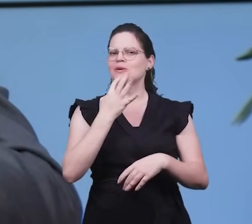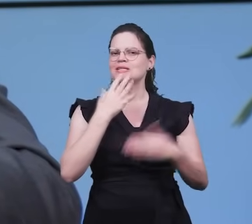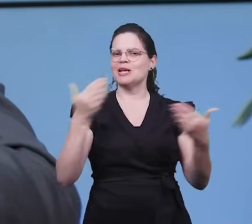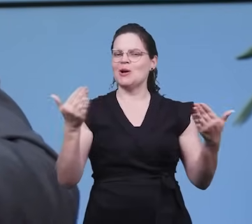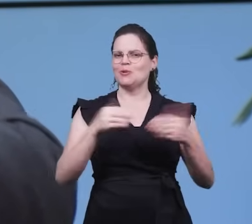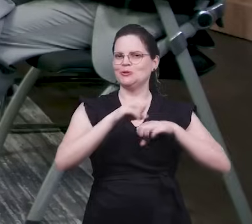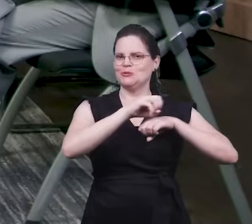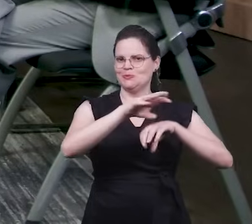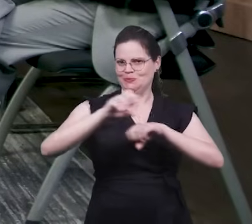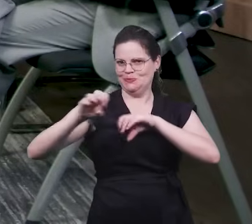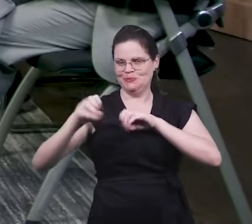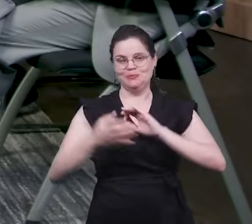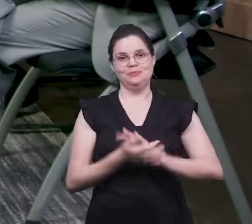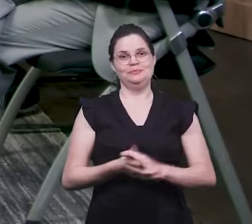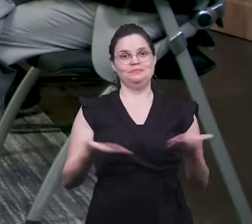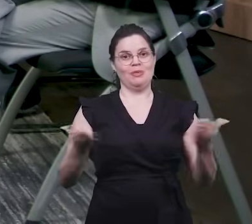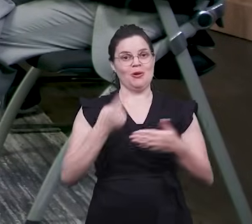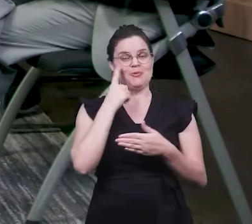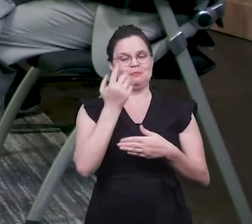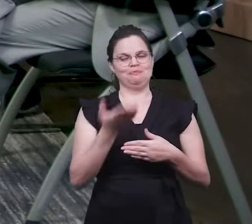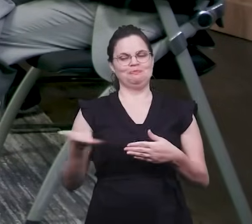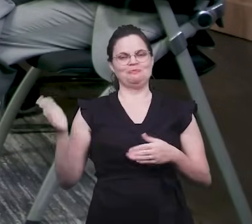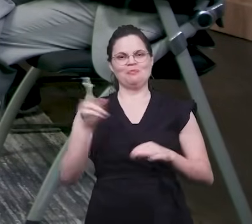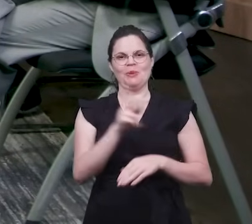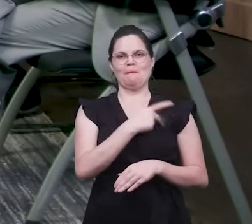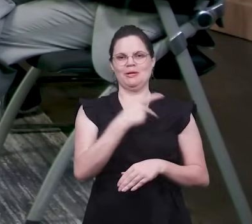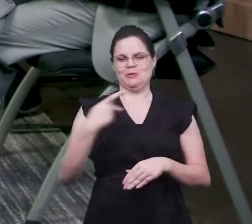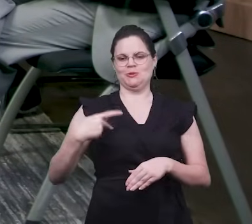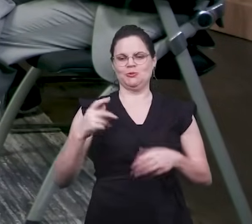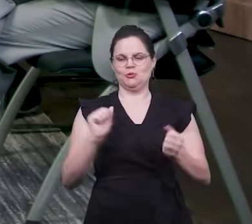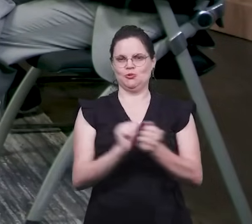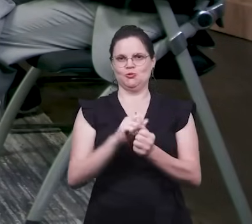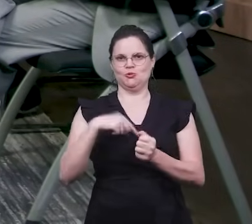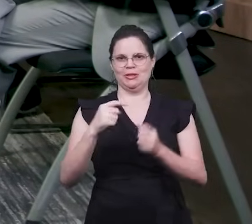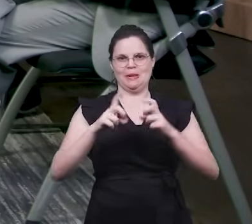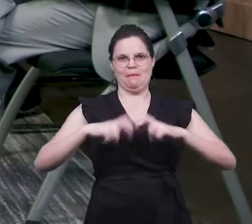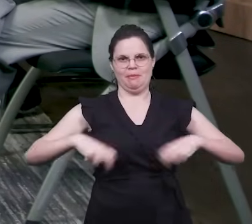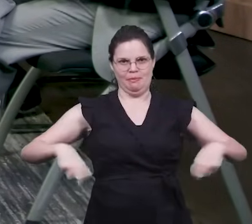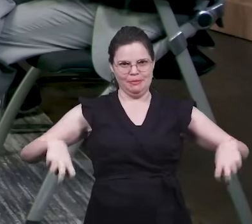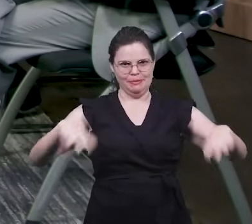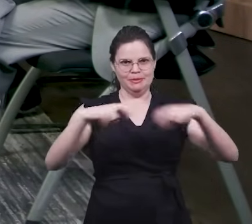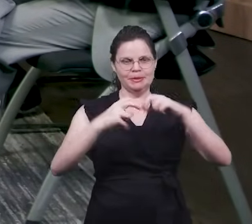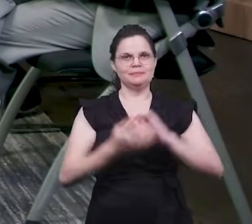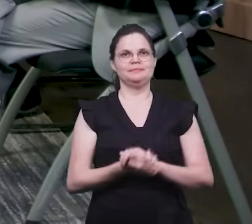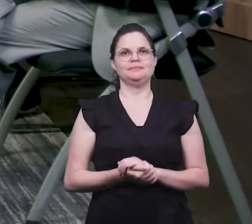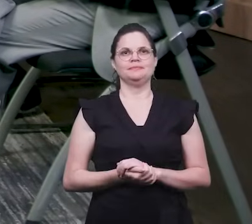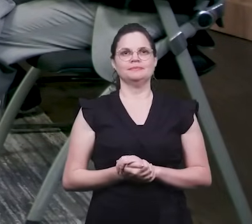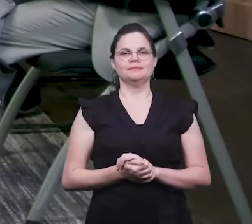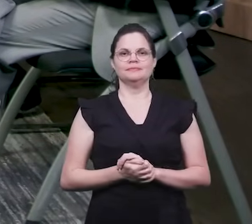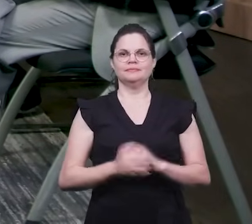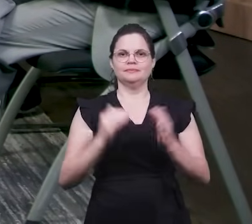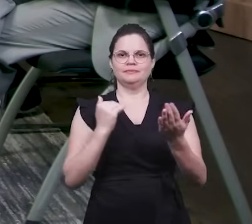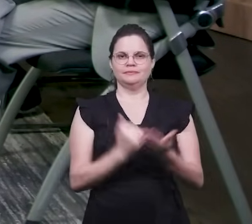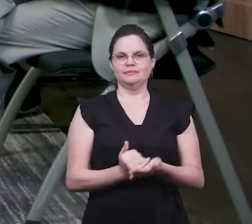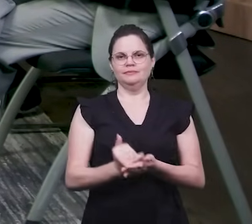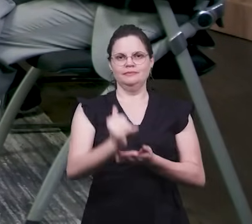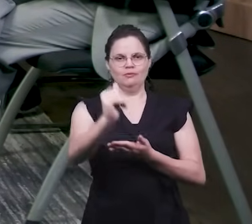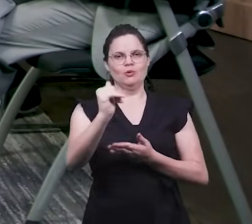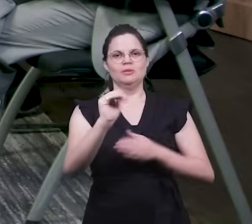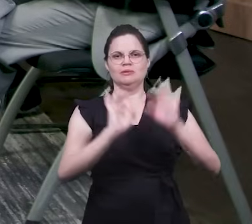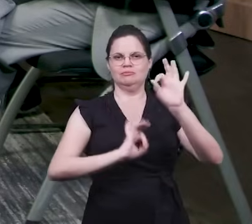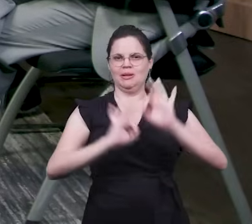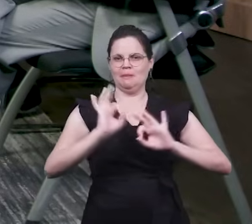nesta edição. E aqui você pode ver os pastores que estamos reunidos aqui no estúdio para a produção